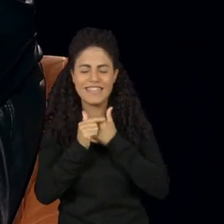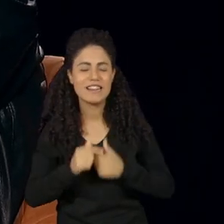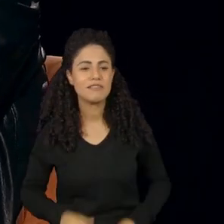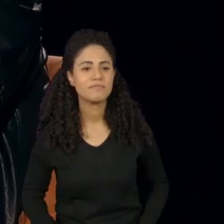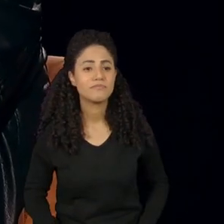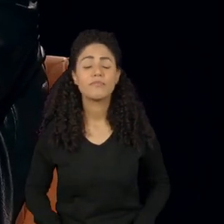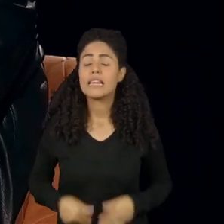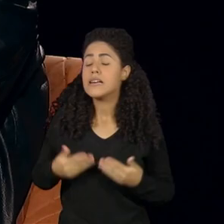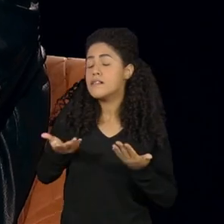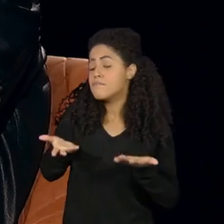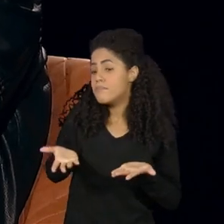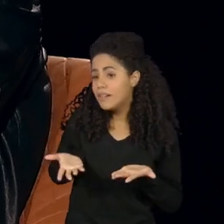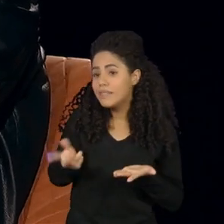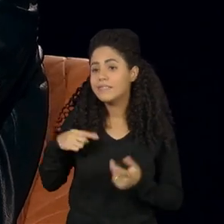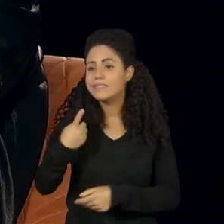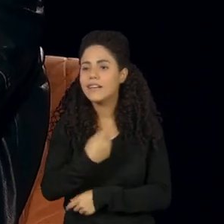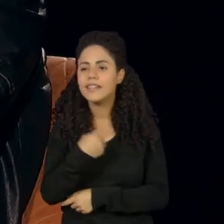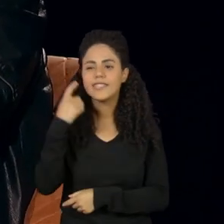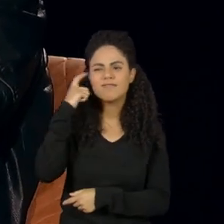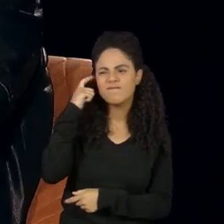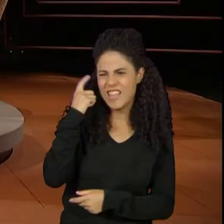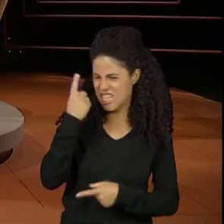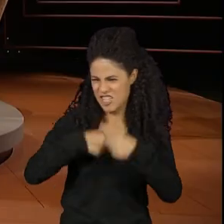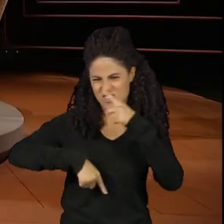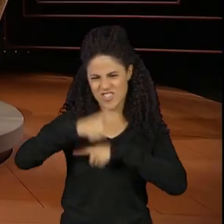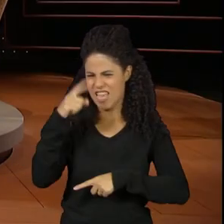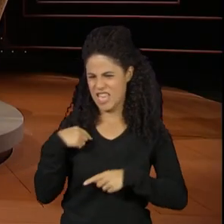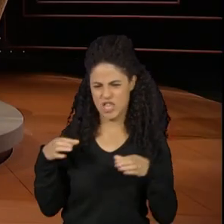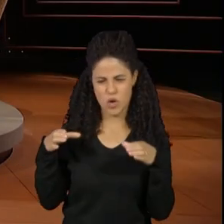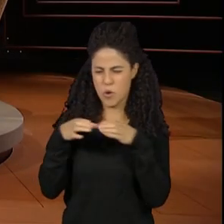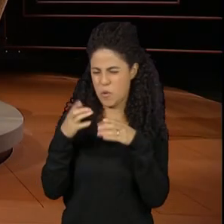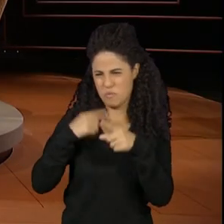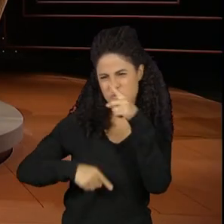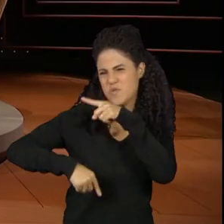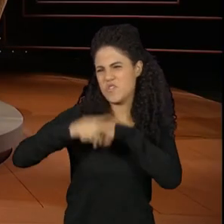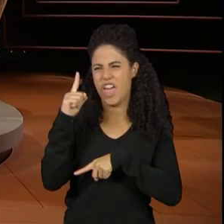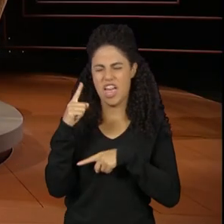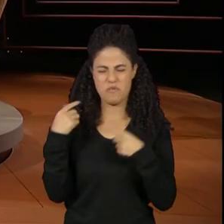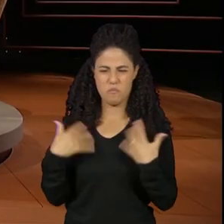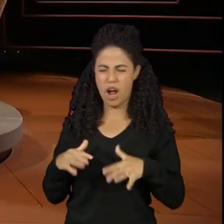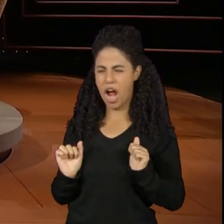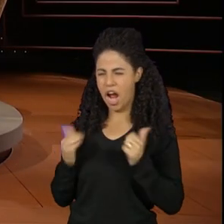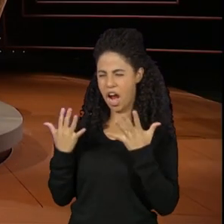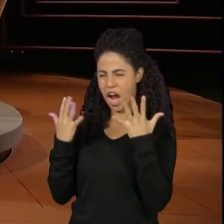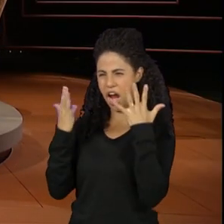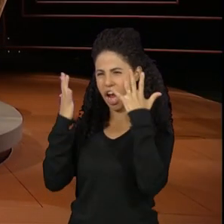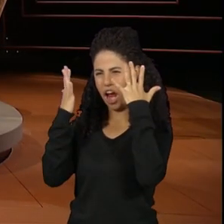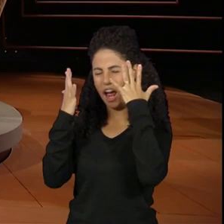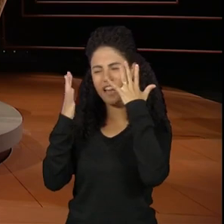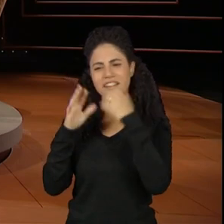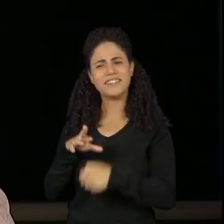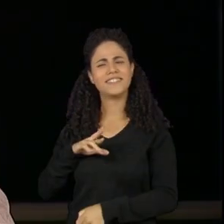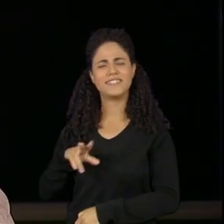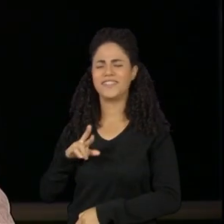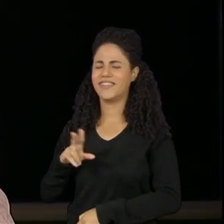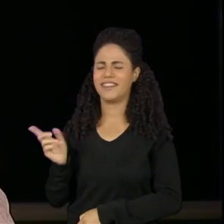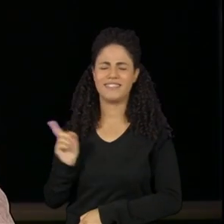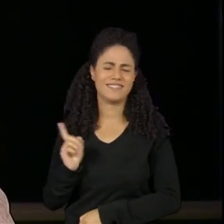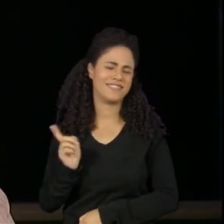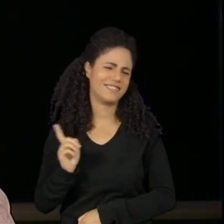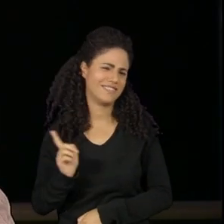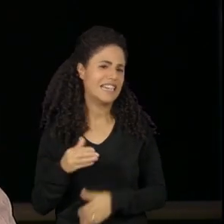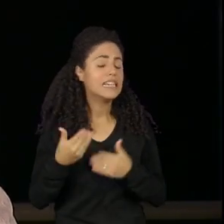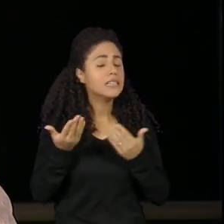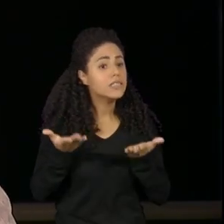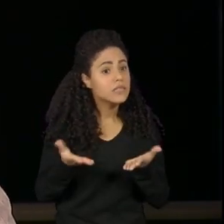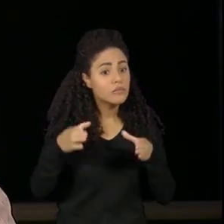Não, mas aí, assim, a gente falou, não, a gente é um sucesso, caramba. Na época, a gente entrou no número de que a gente era um sucesso. Mas, de qualquer forma, isso